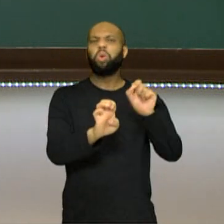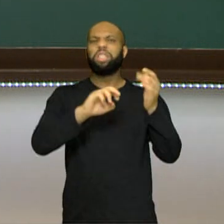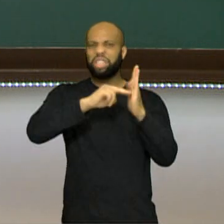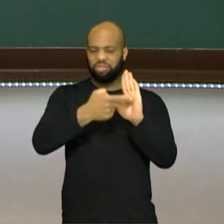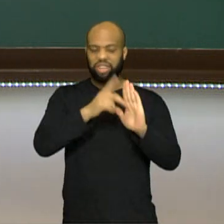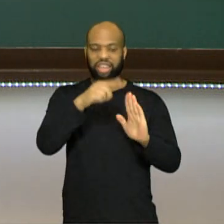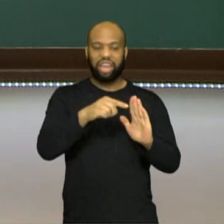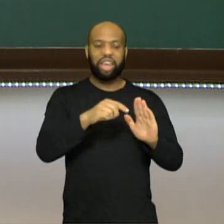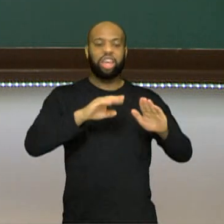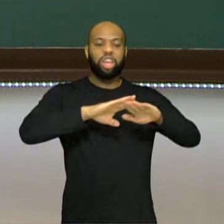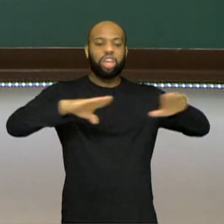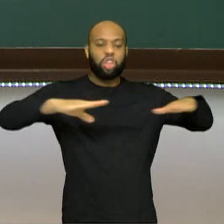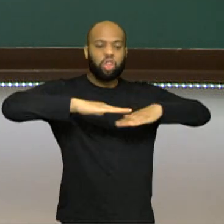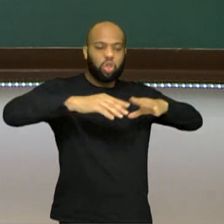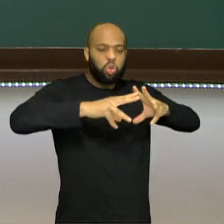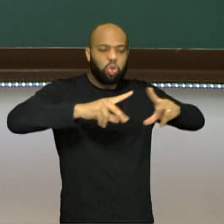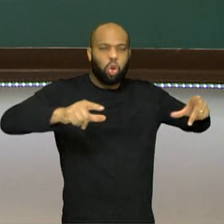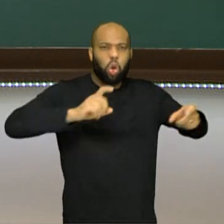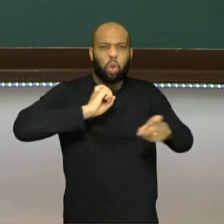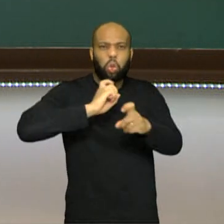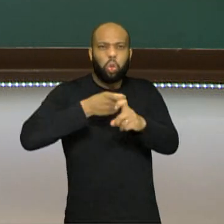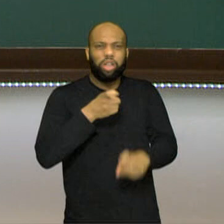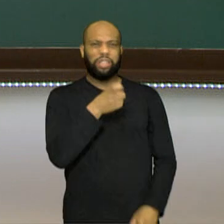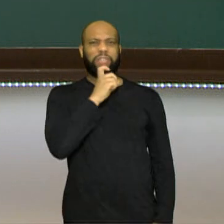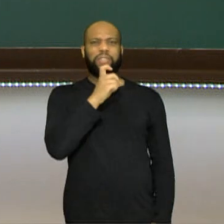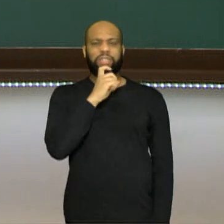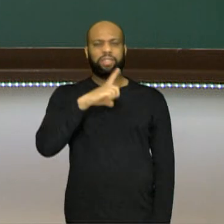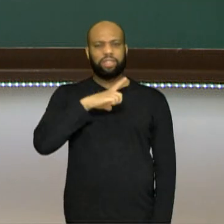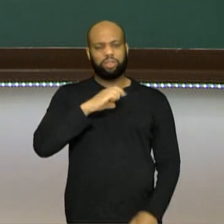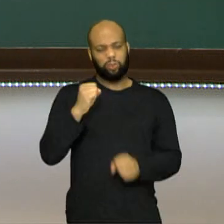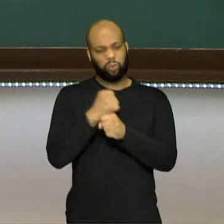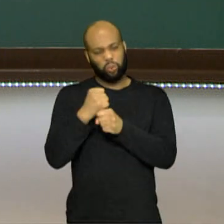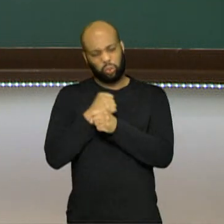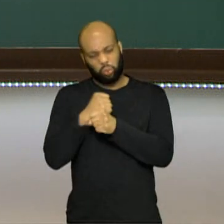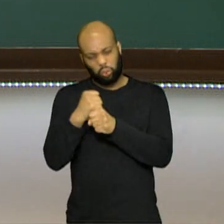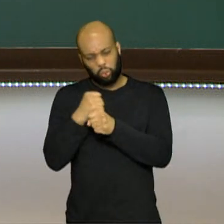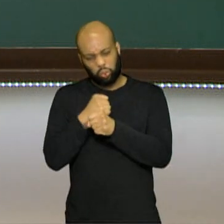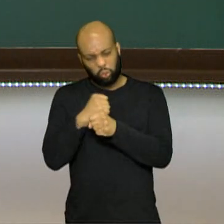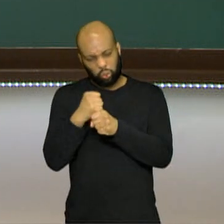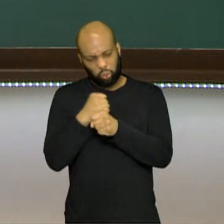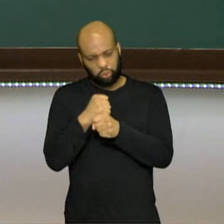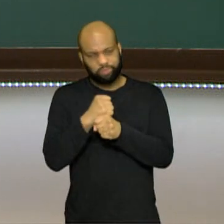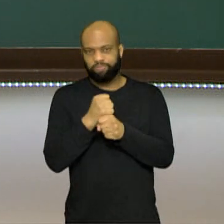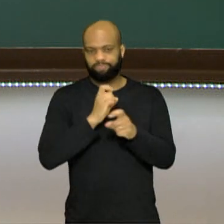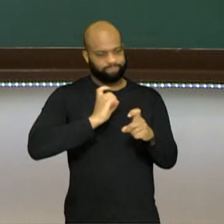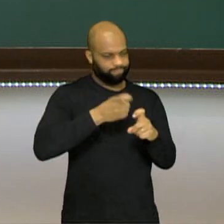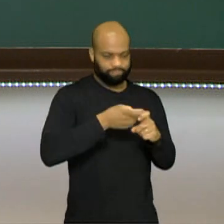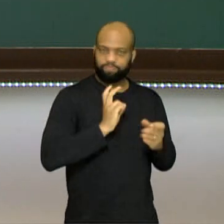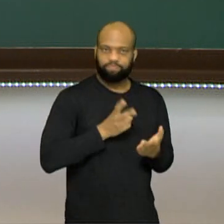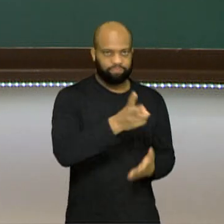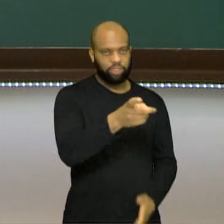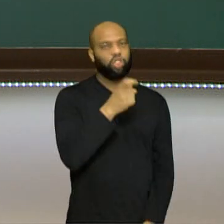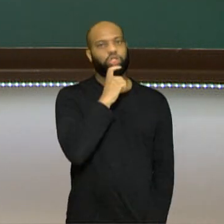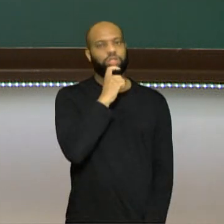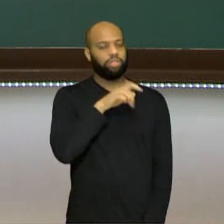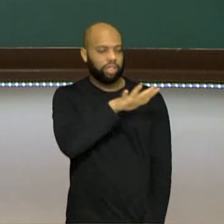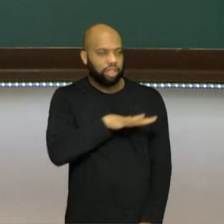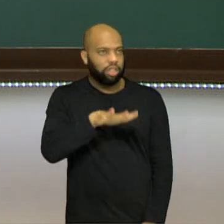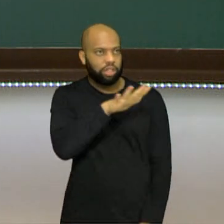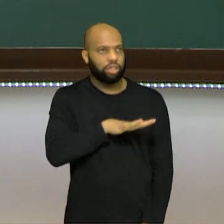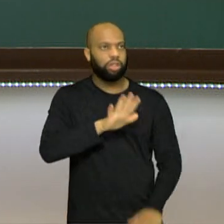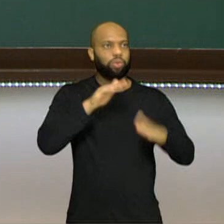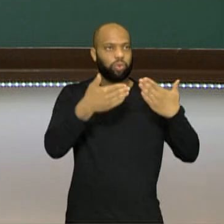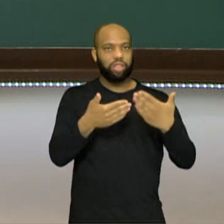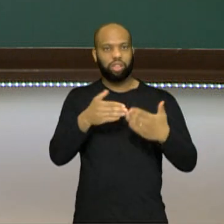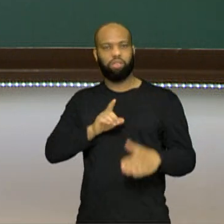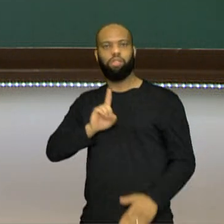congelado, desde a última era glacial. Então já fazem milhares de anos que a Terra está congelada nessa região. Uma curiosidade, no